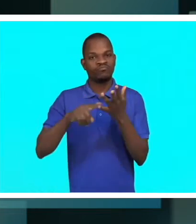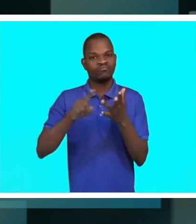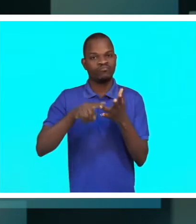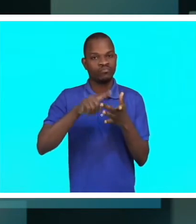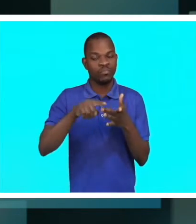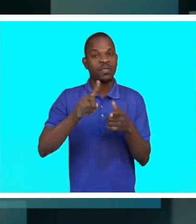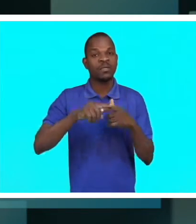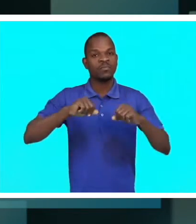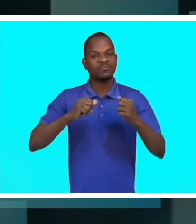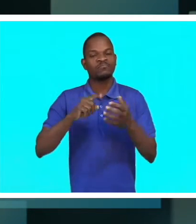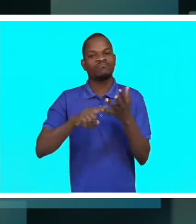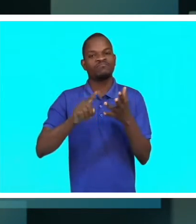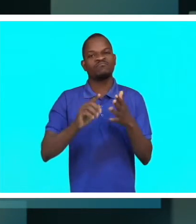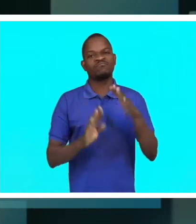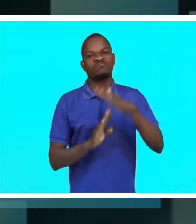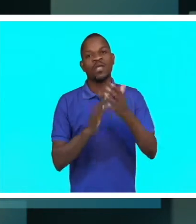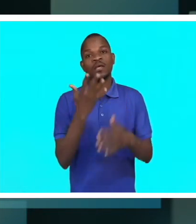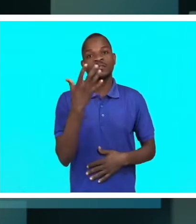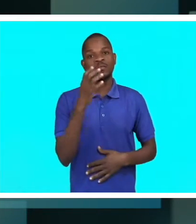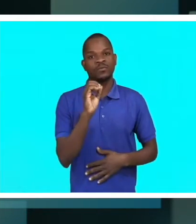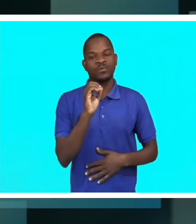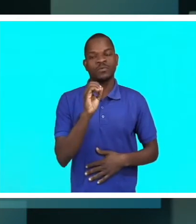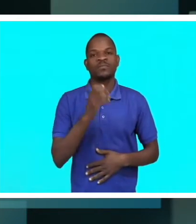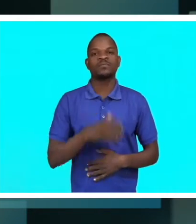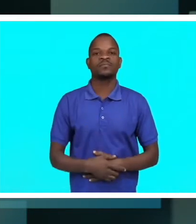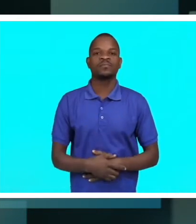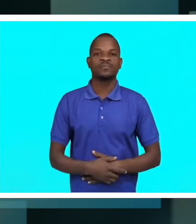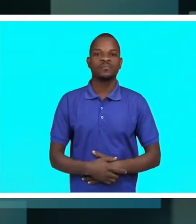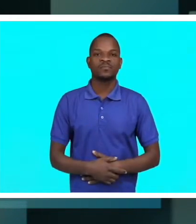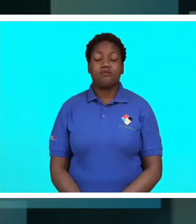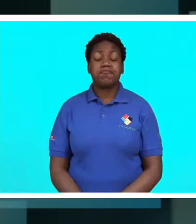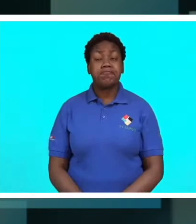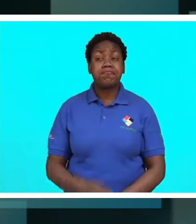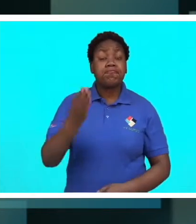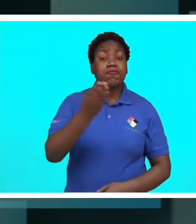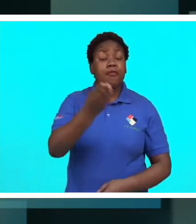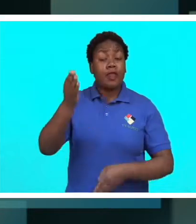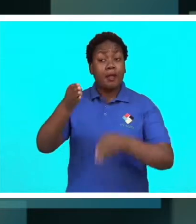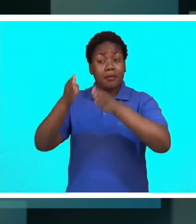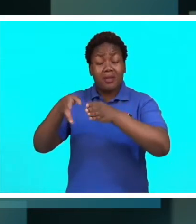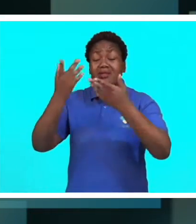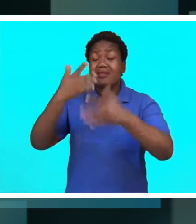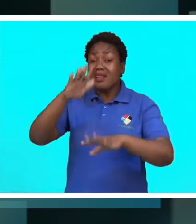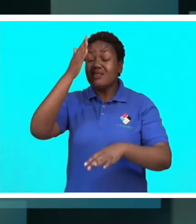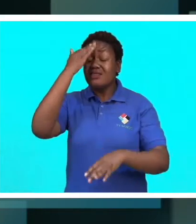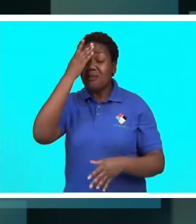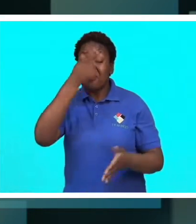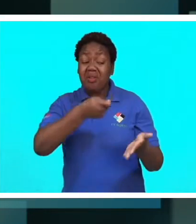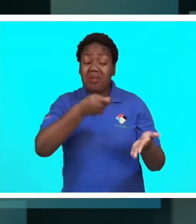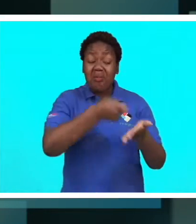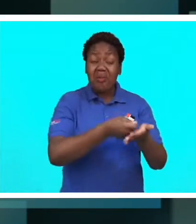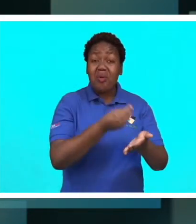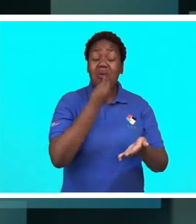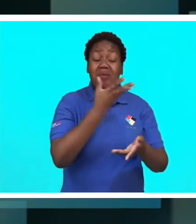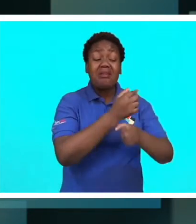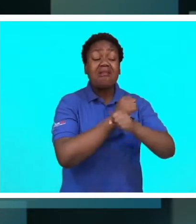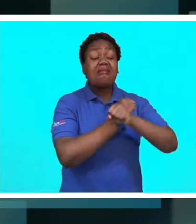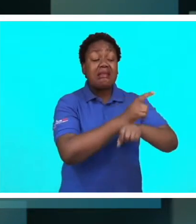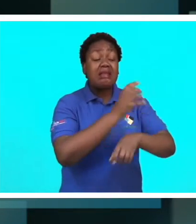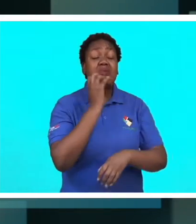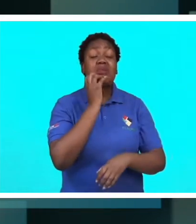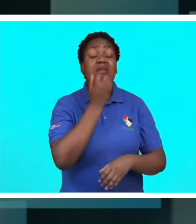Se for frango, conto. 50, mais ou menos. Mesmo cientes das consequências, a necessidade